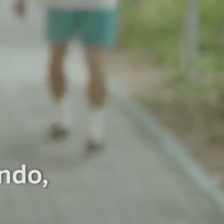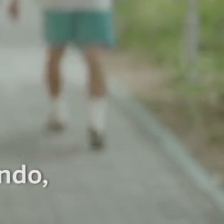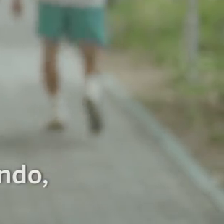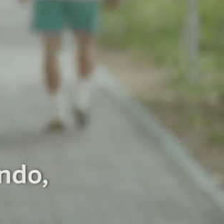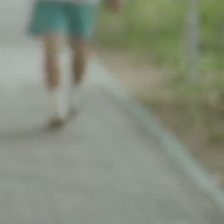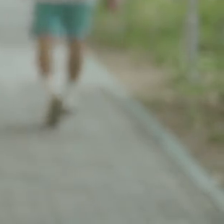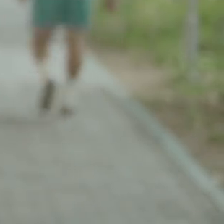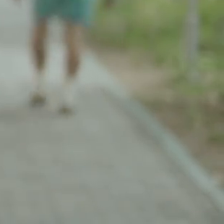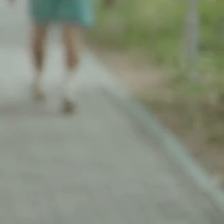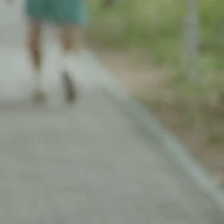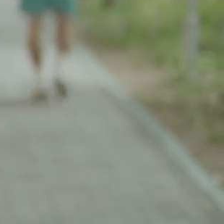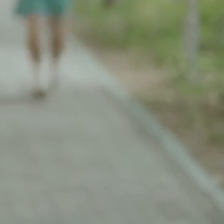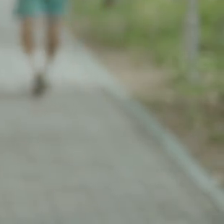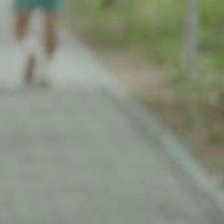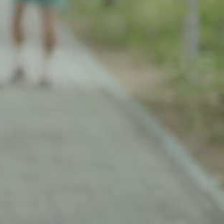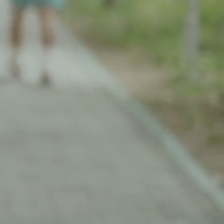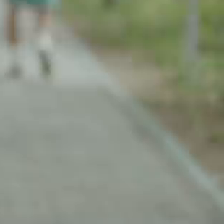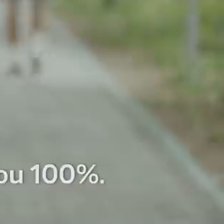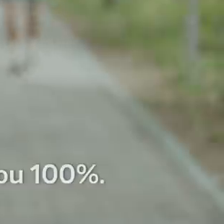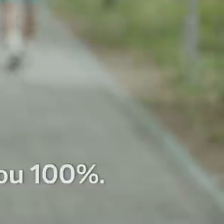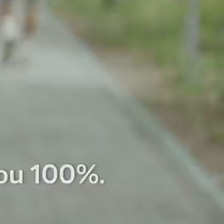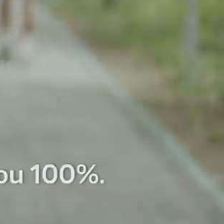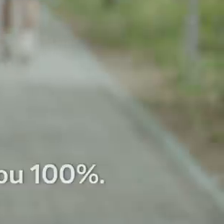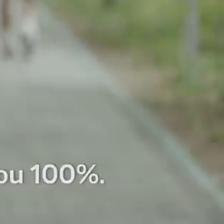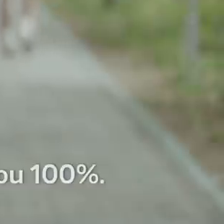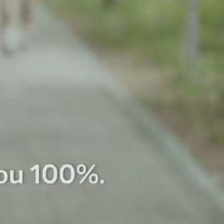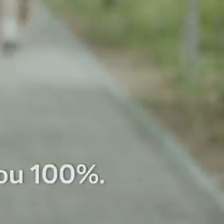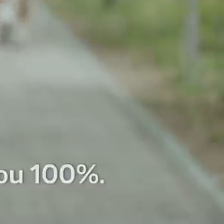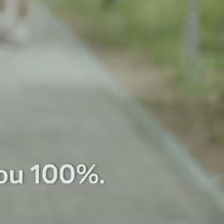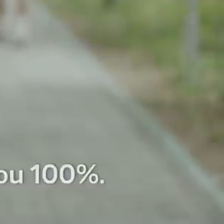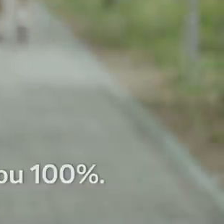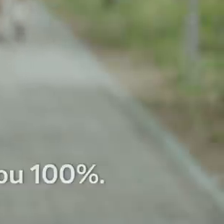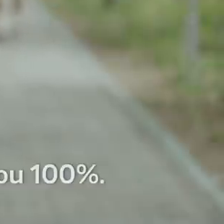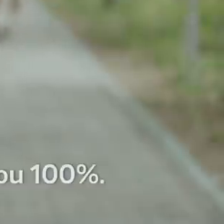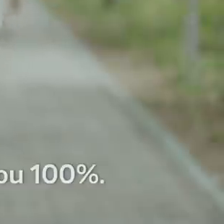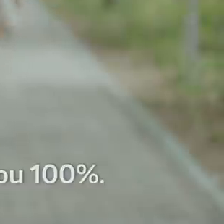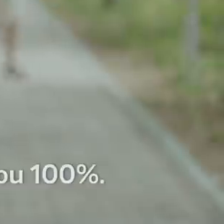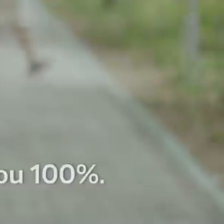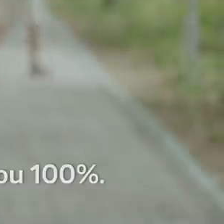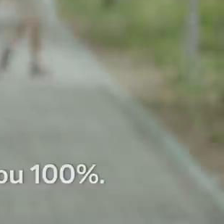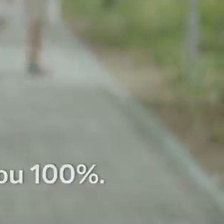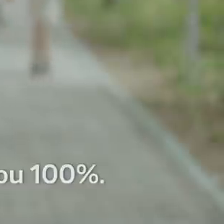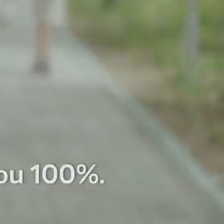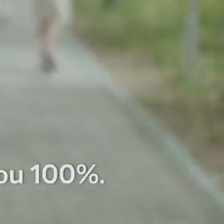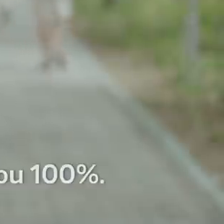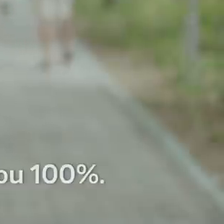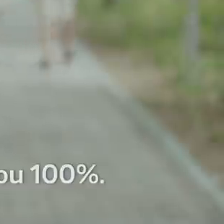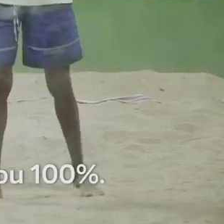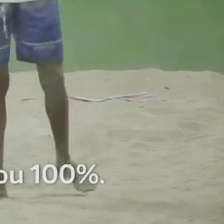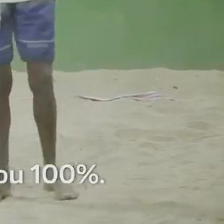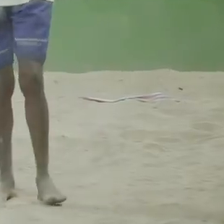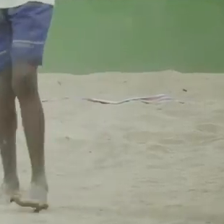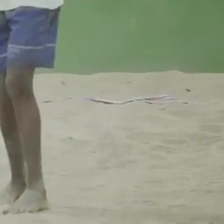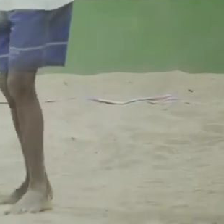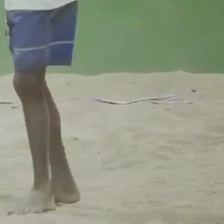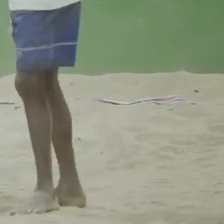mundo. Para idoso, criança e essas coisas. Foi muito bom que a prefeitura ter feito e ficou